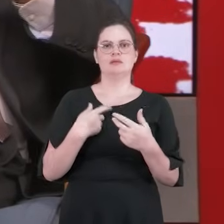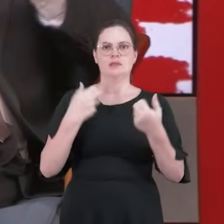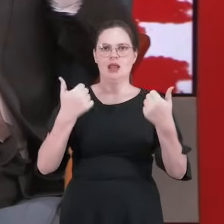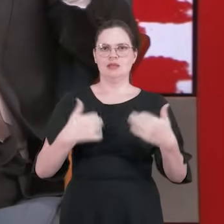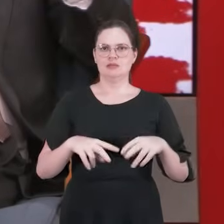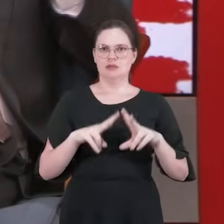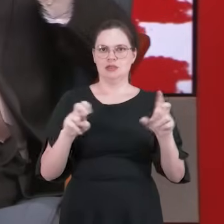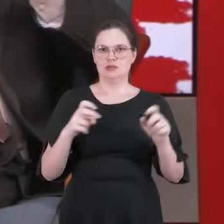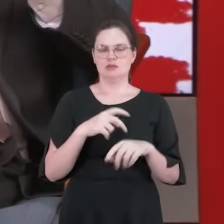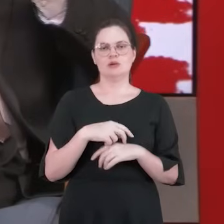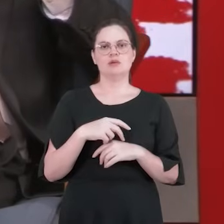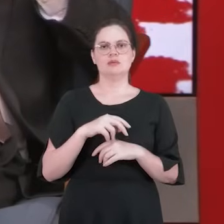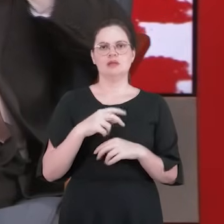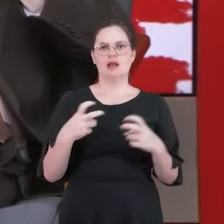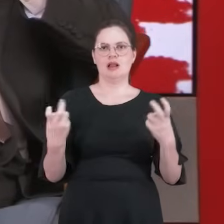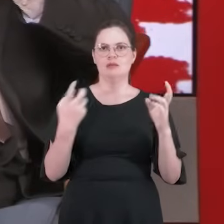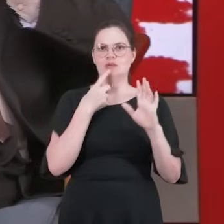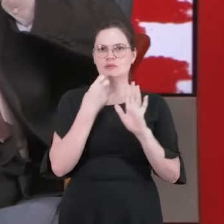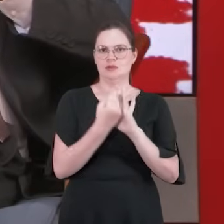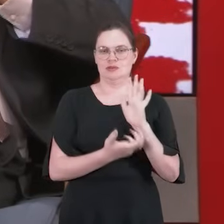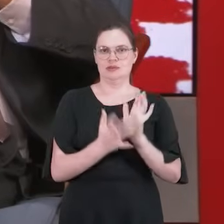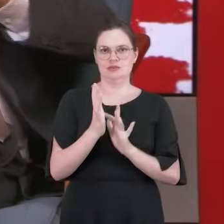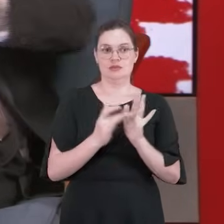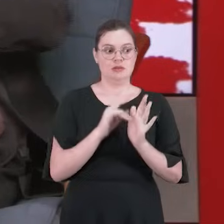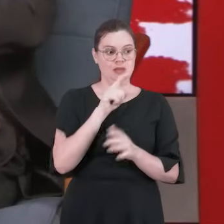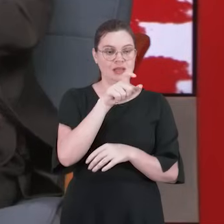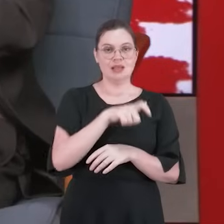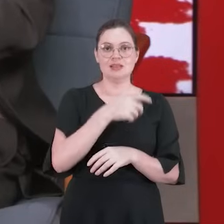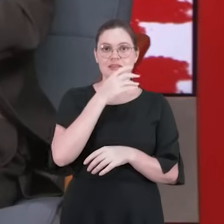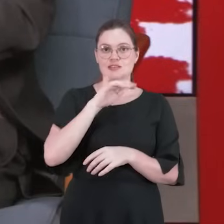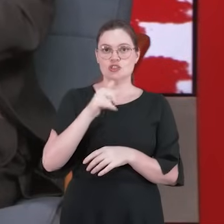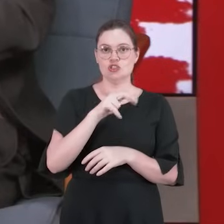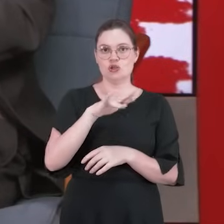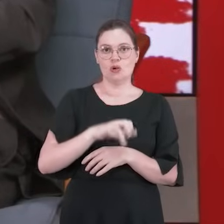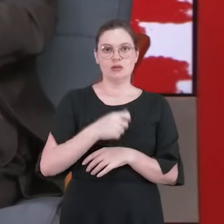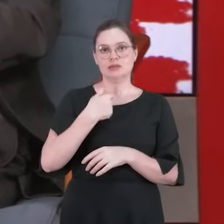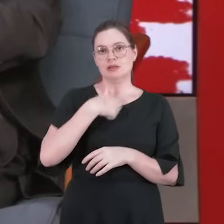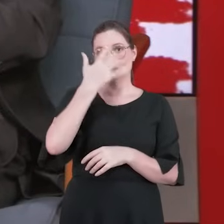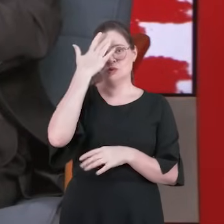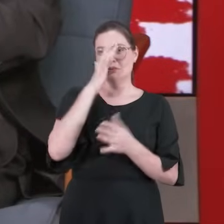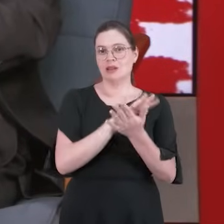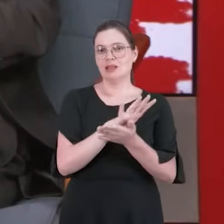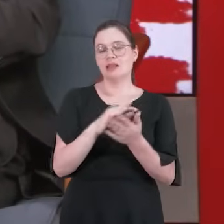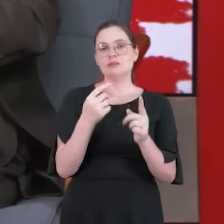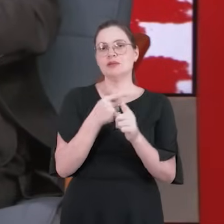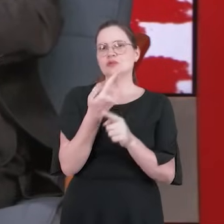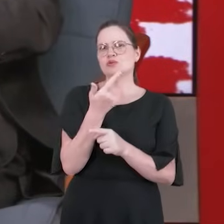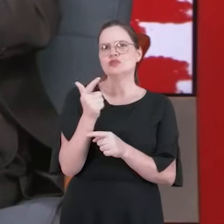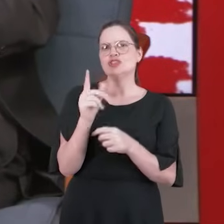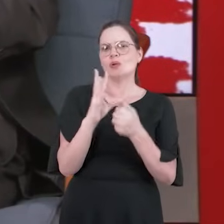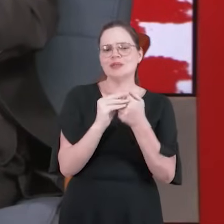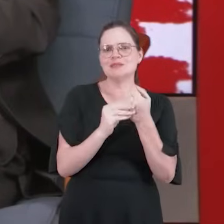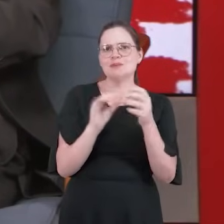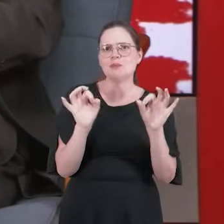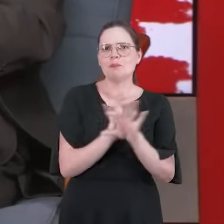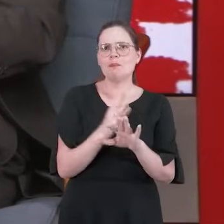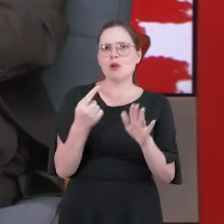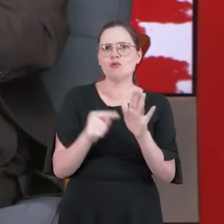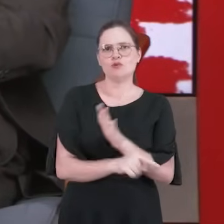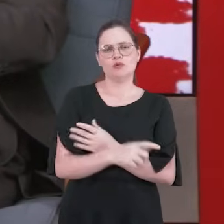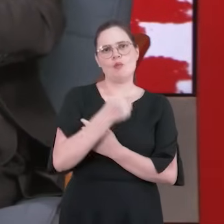pela oração. O Jonas não tinha noção nenhuma, porque não havia um conhecimento